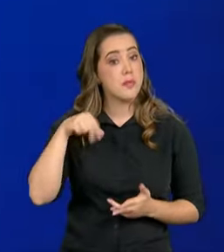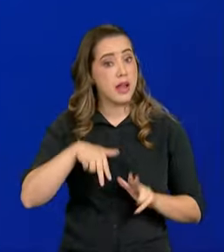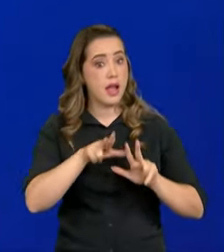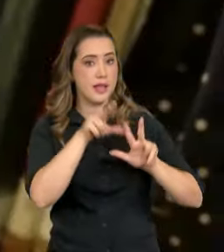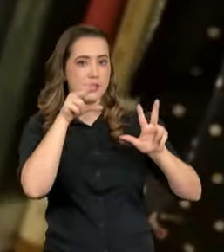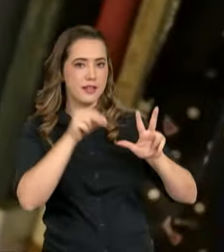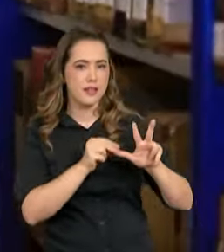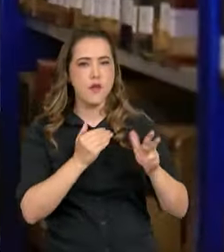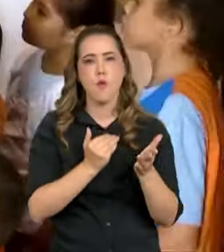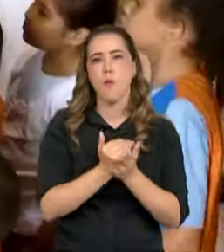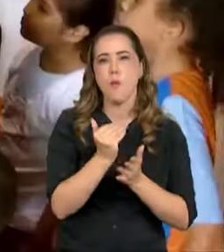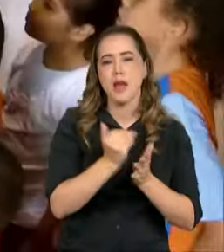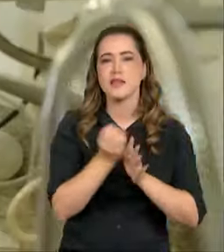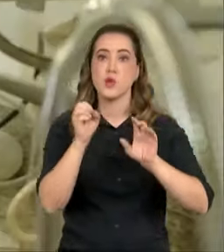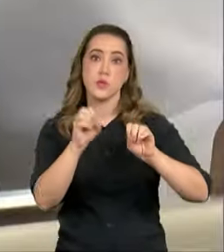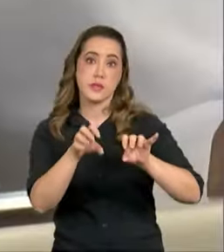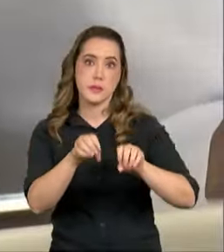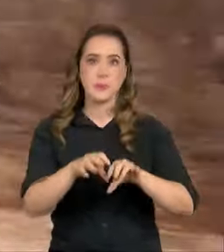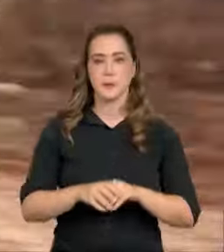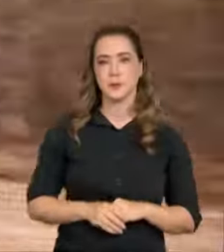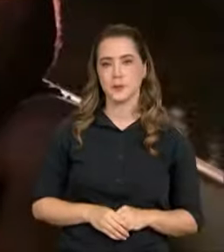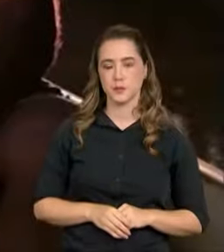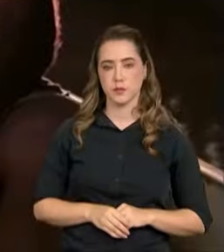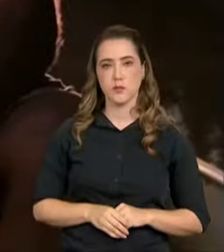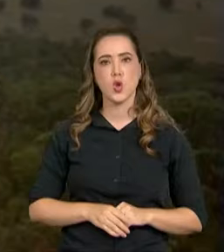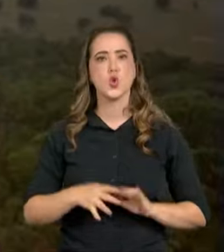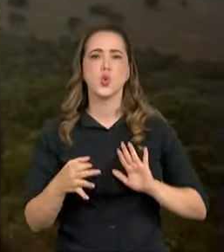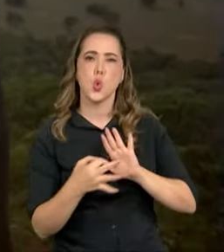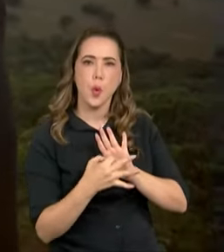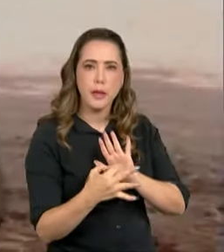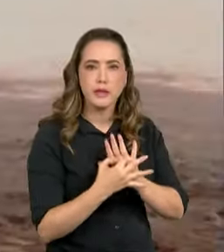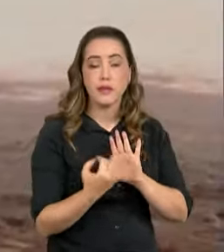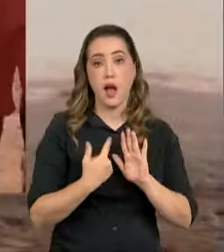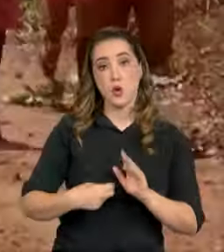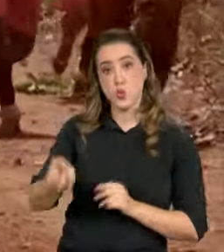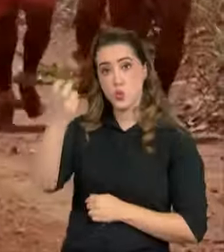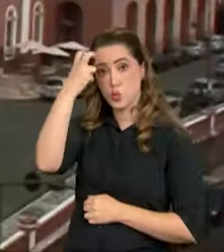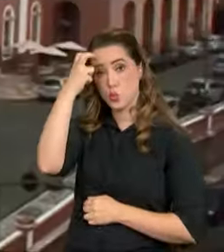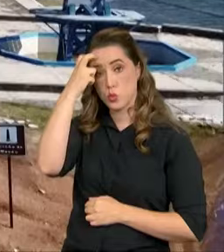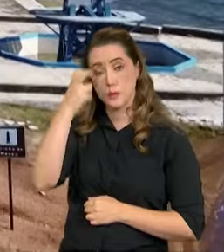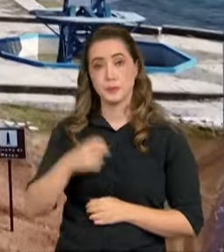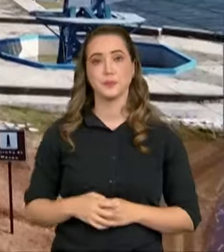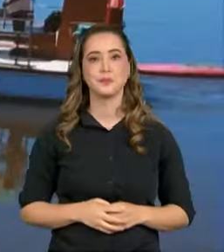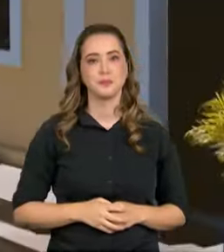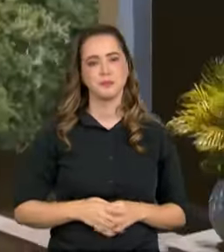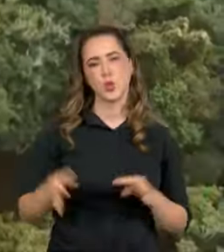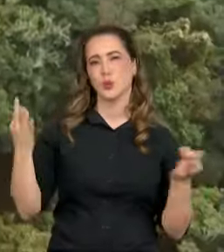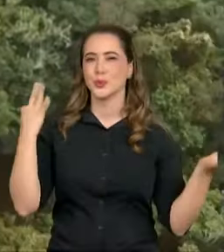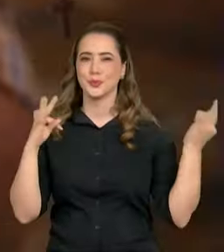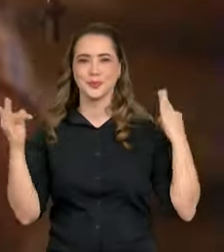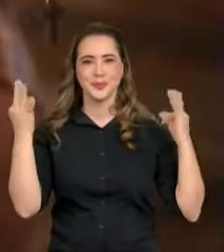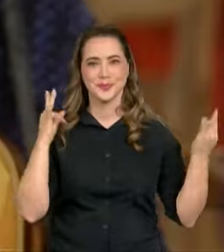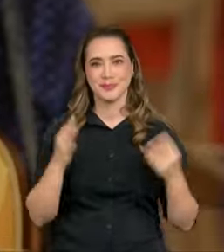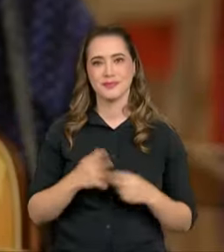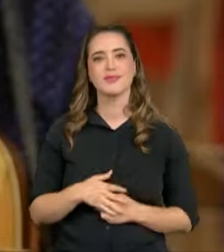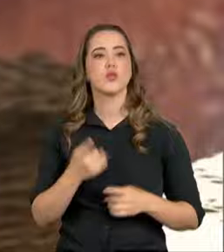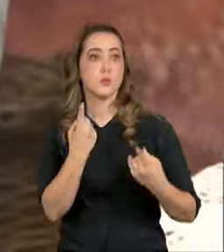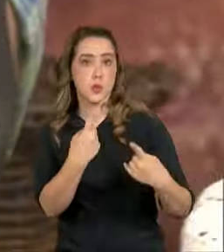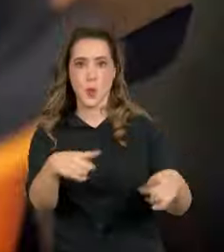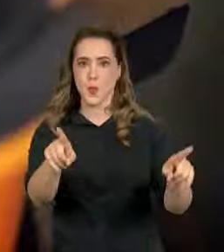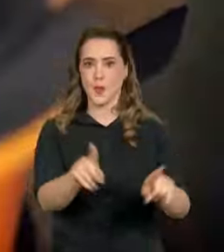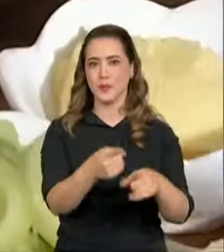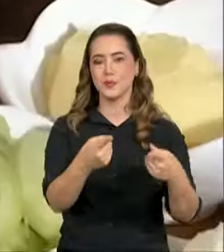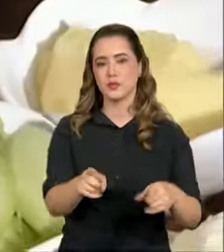Brasil começam com educação. Documentários, cultura, turismo,